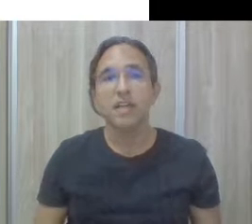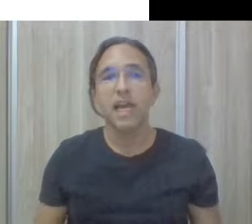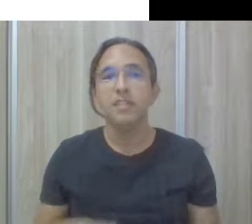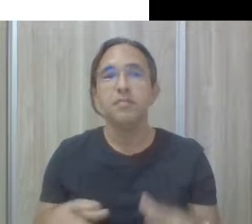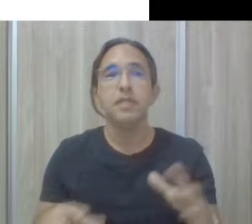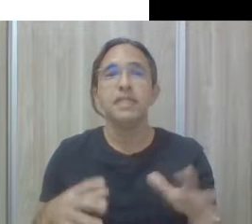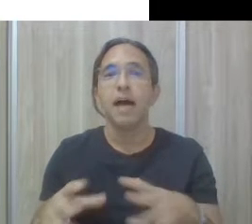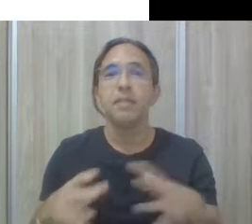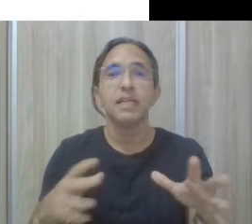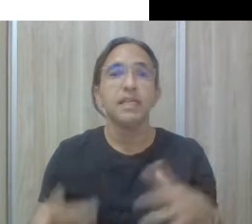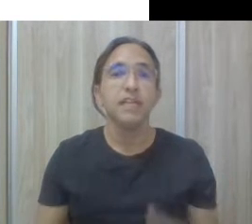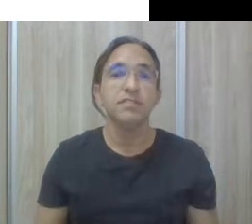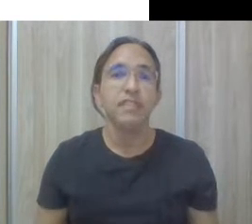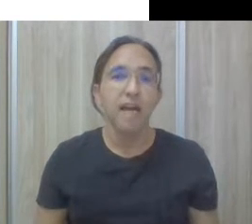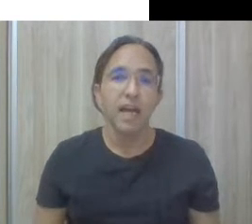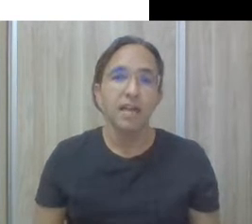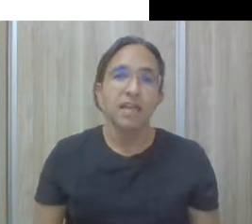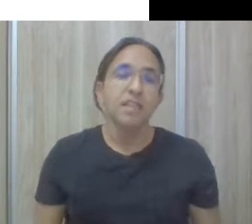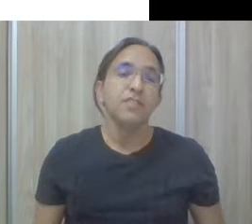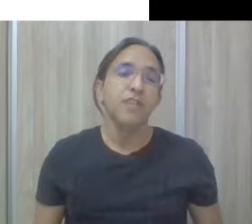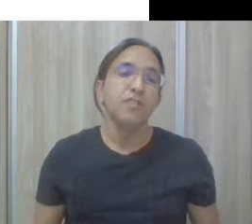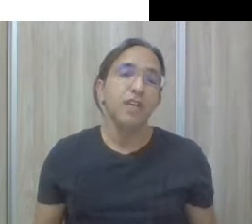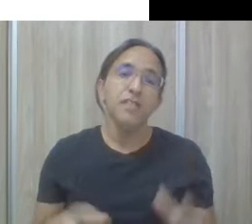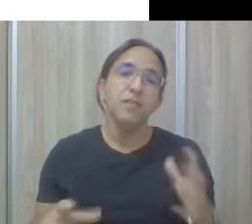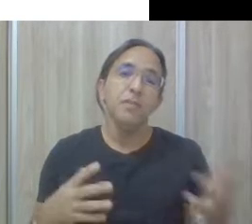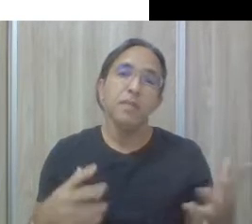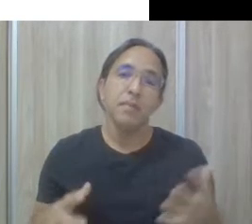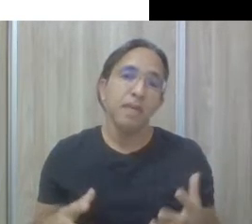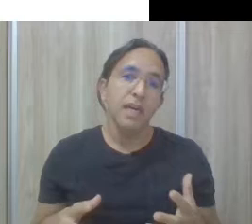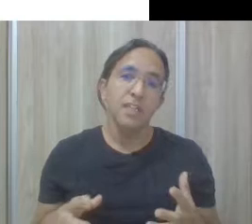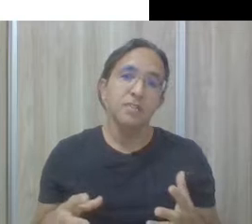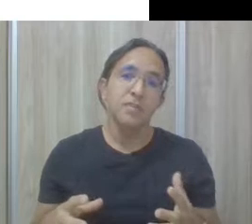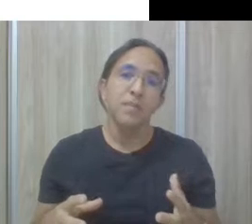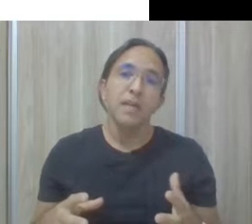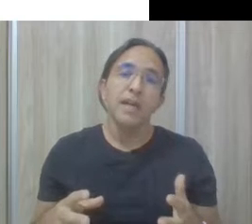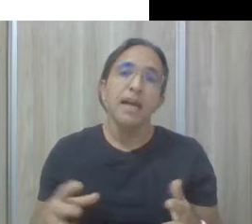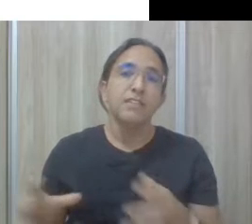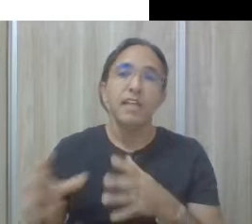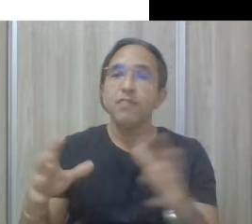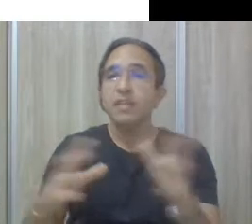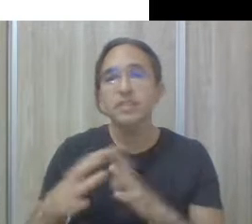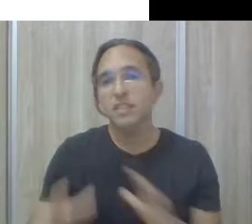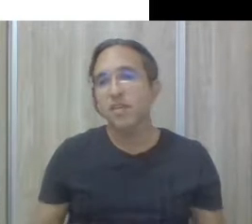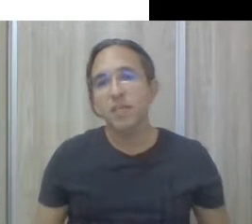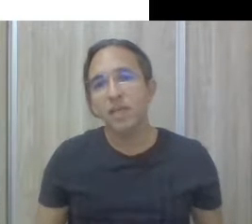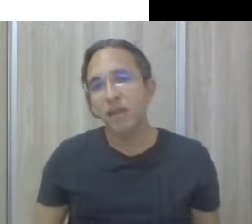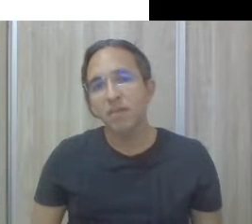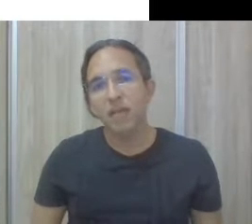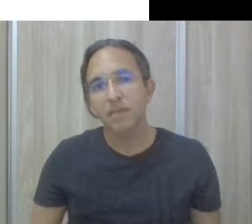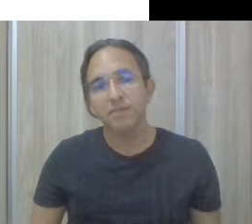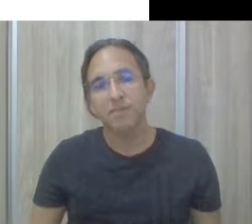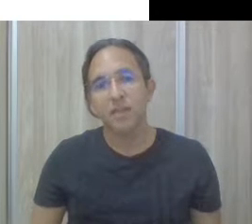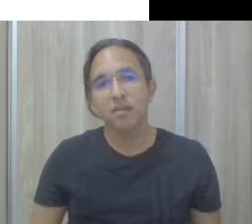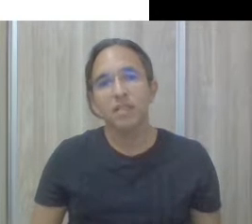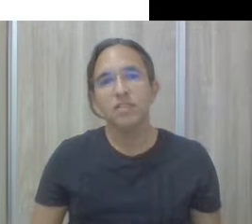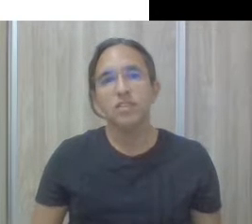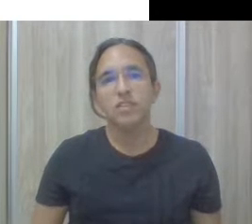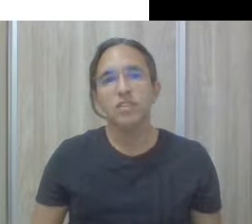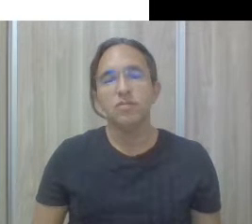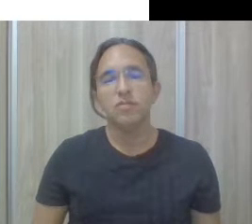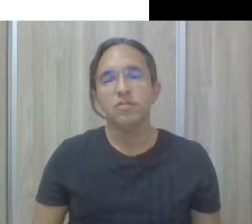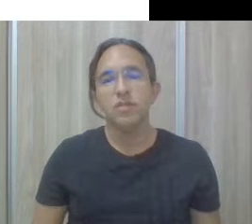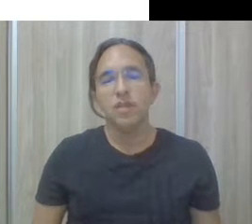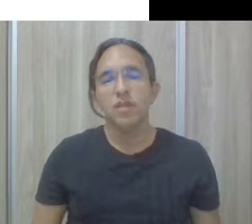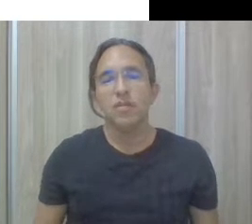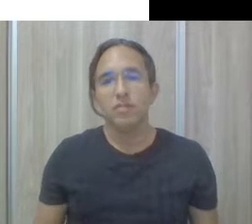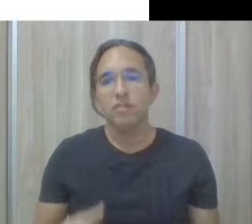criança, que é de imitar para tentar adivinhar. Se fosse umas mímicas mesmo, seria fácil de você comunicar com ele. Eu tenho